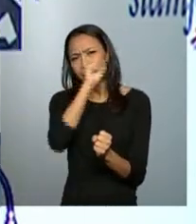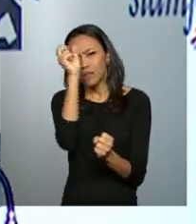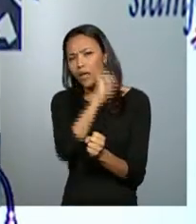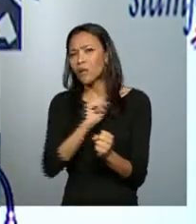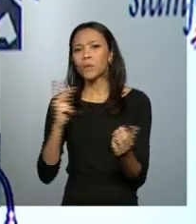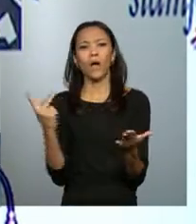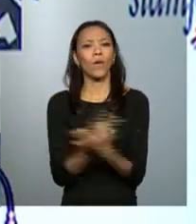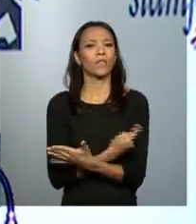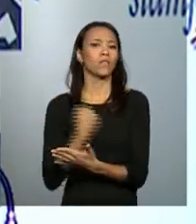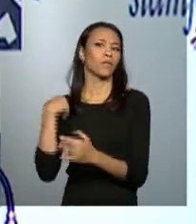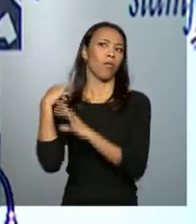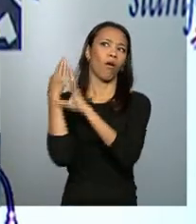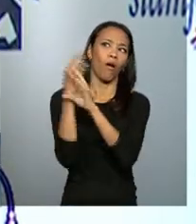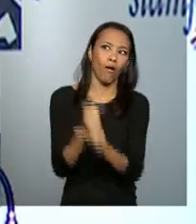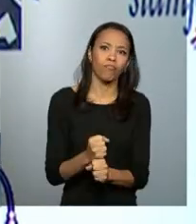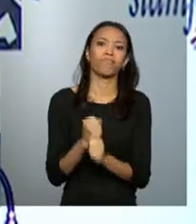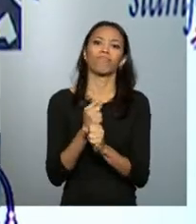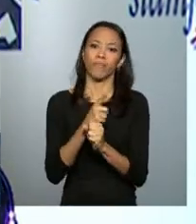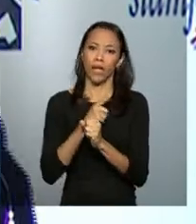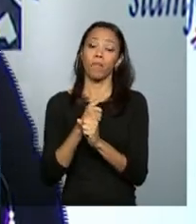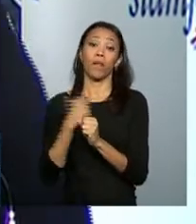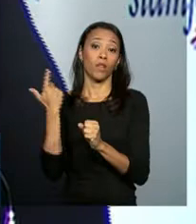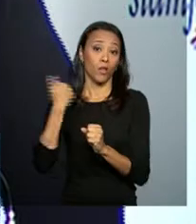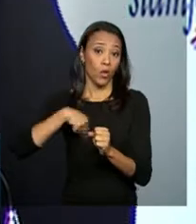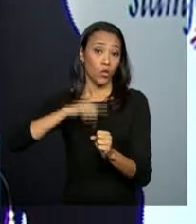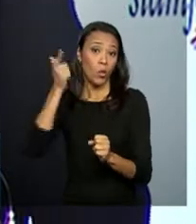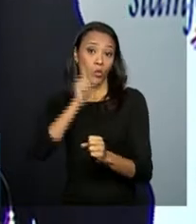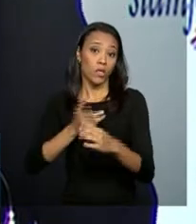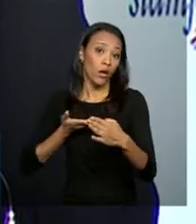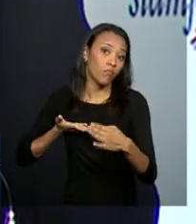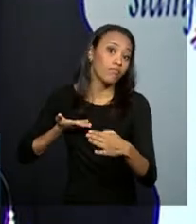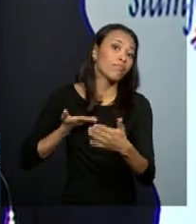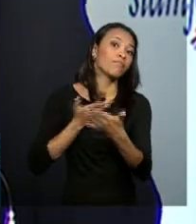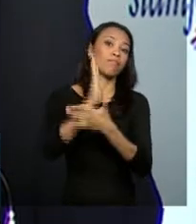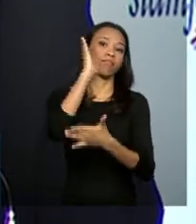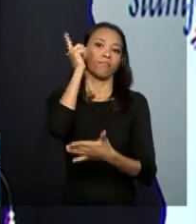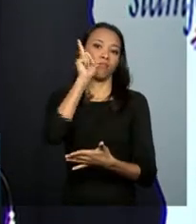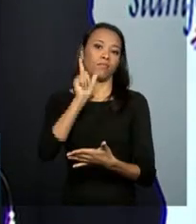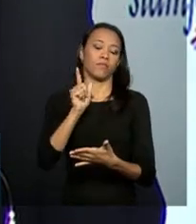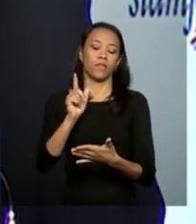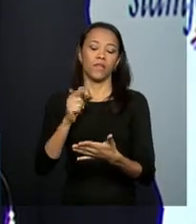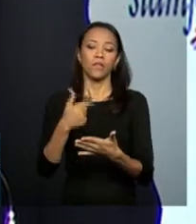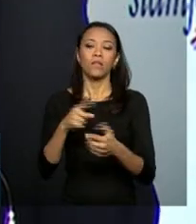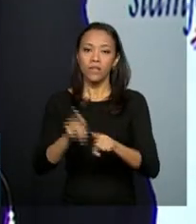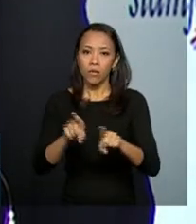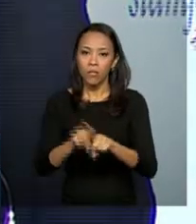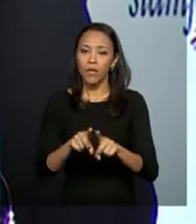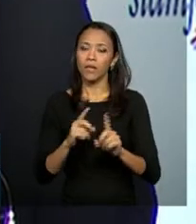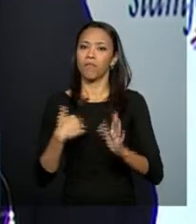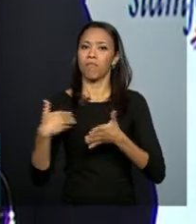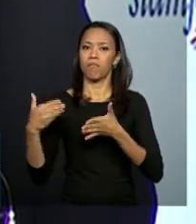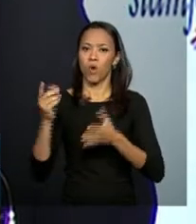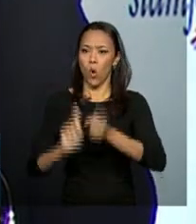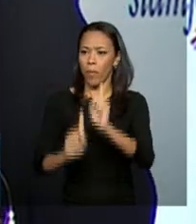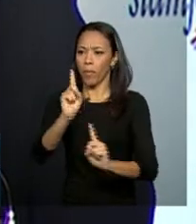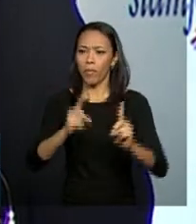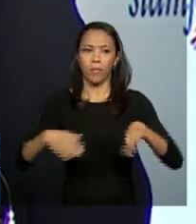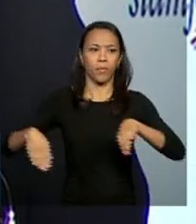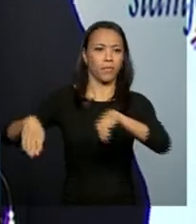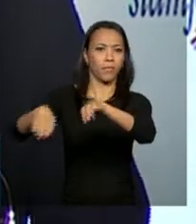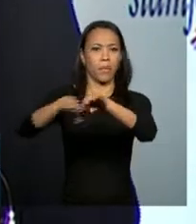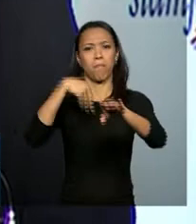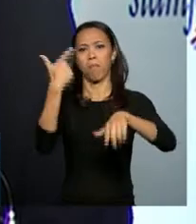muito mais além do que já fomos, para dar saltos de produção e de competitividade ainda